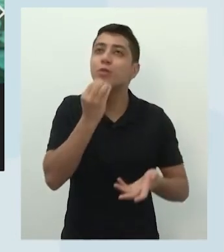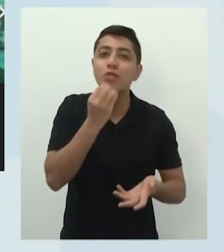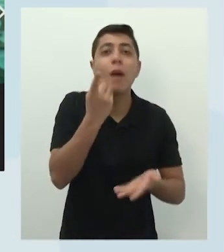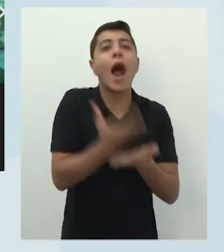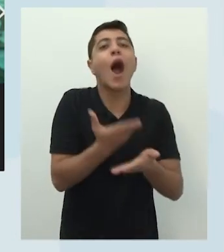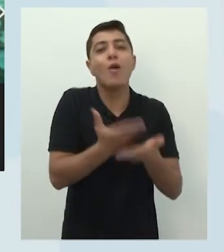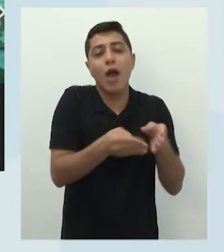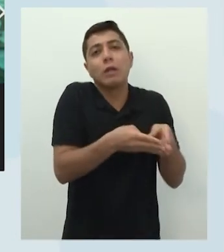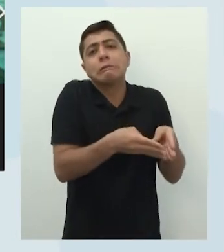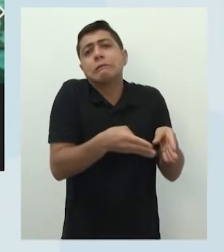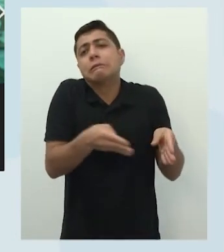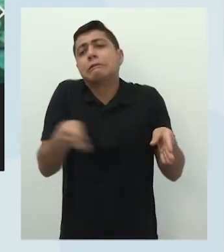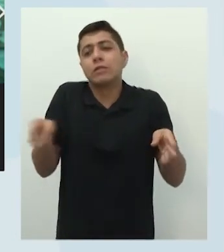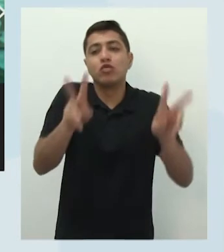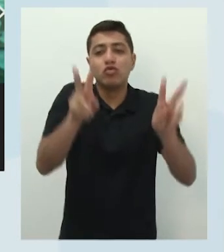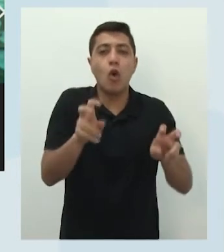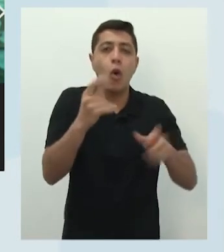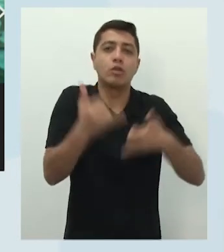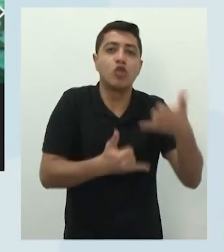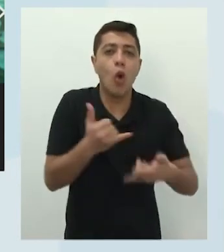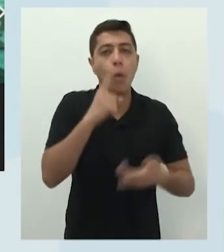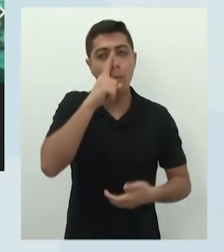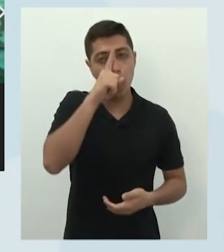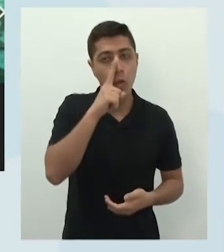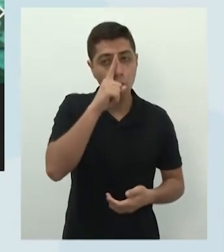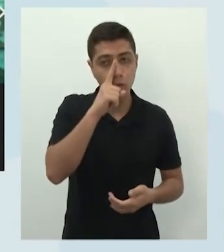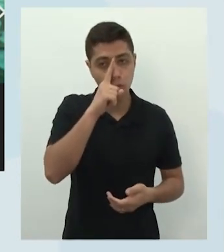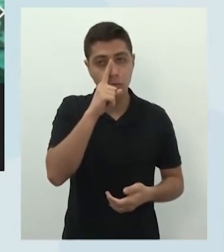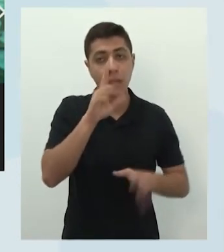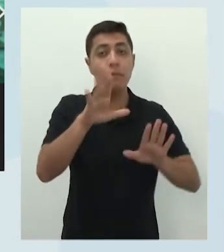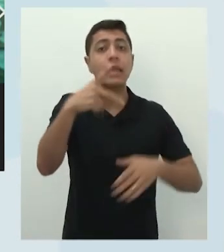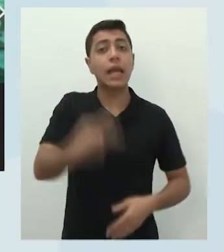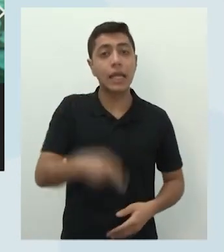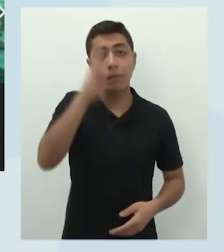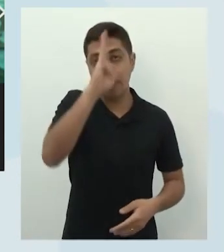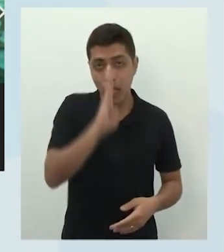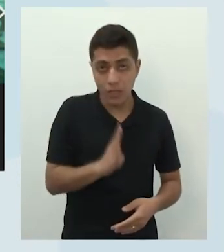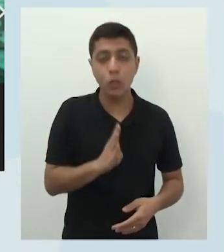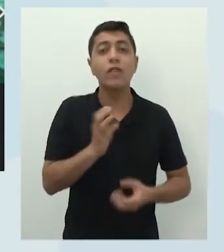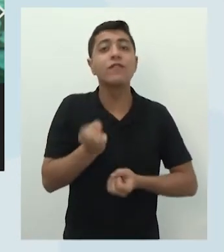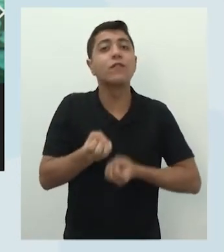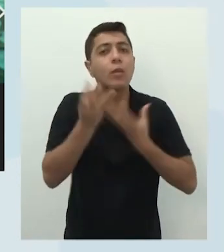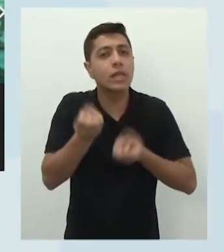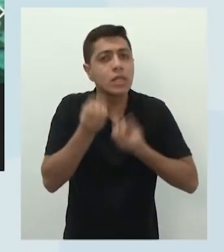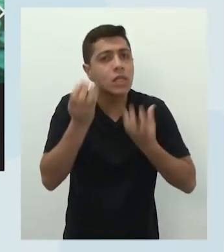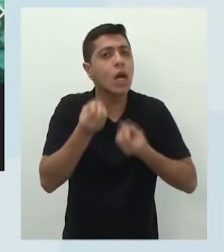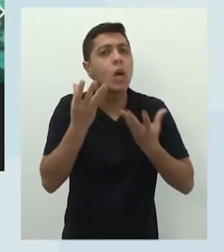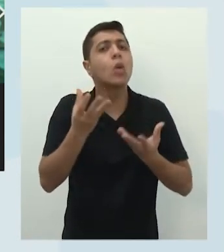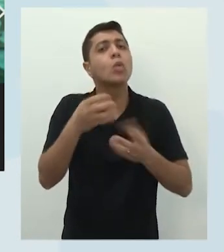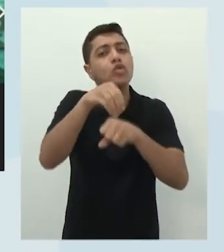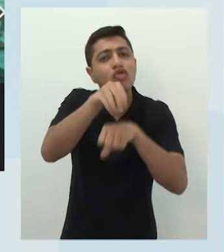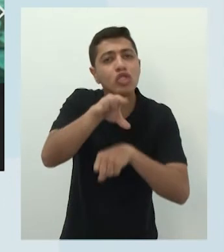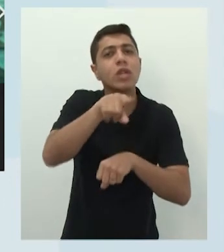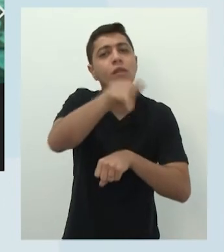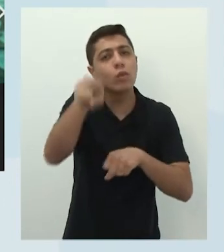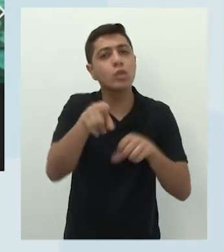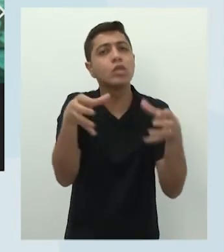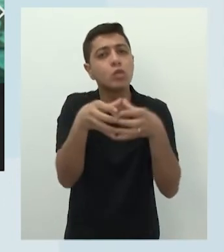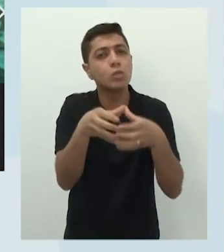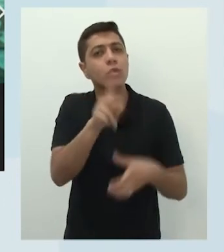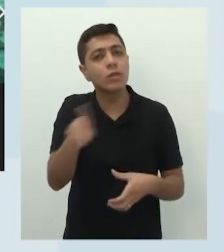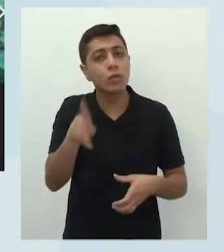desses, sempre ele começa assim com um menino ou uma menina dizendo: tá filmando? Tá filmando? Registra, mostra,